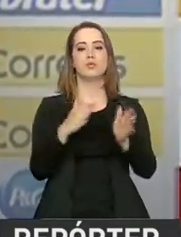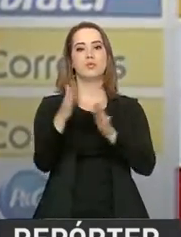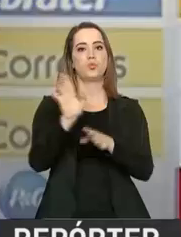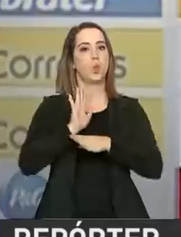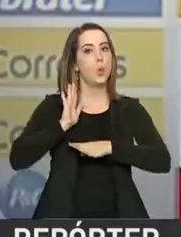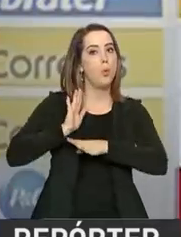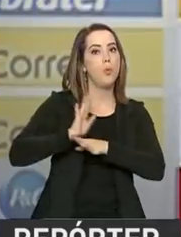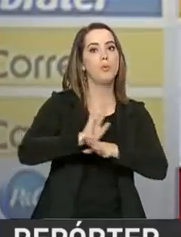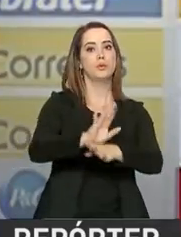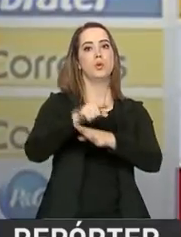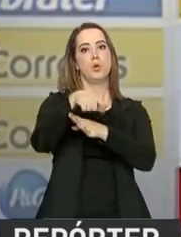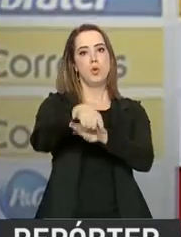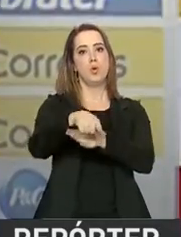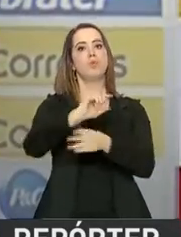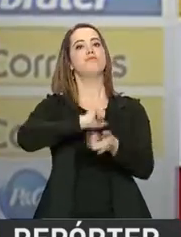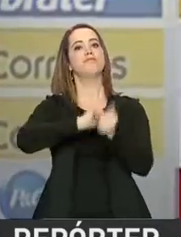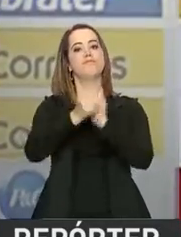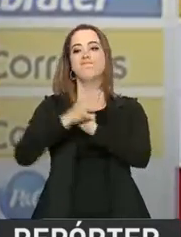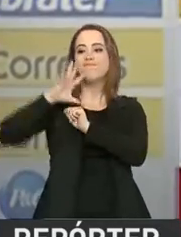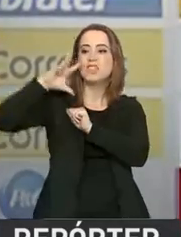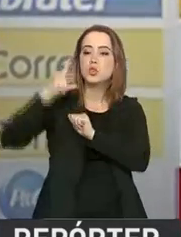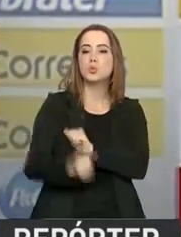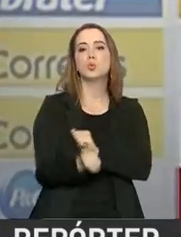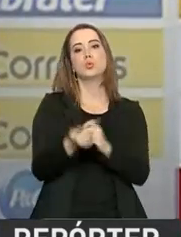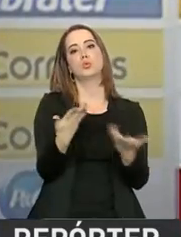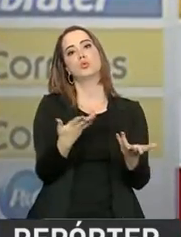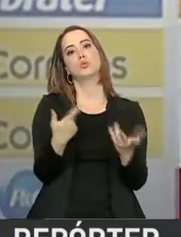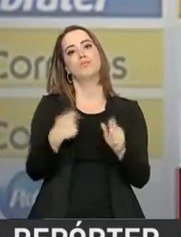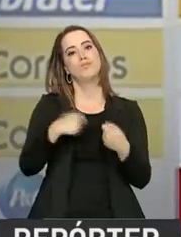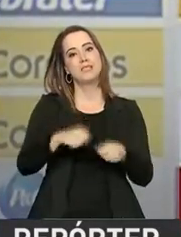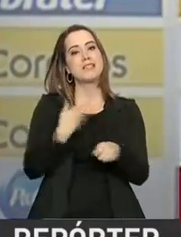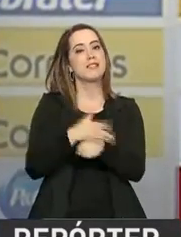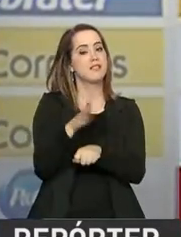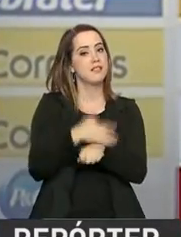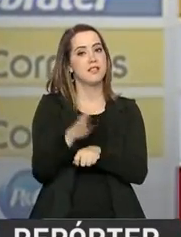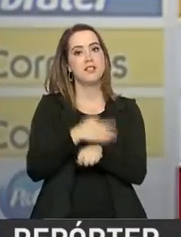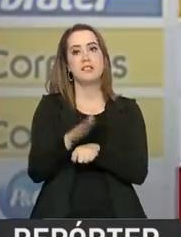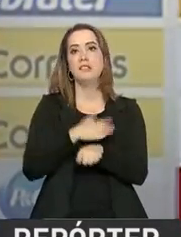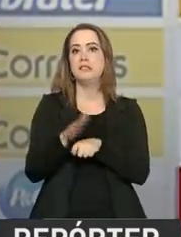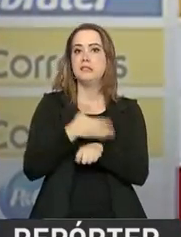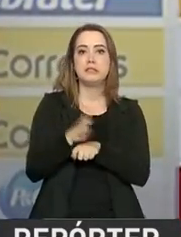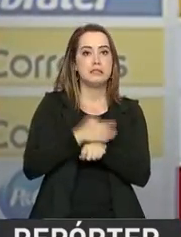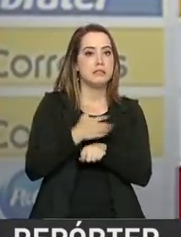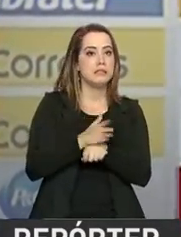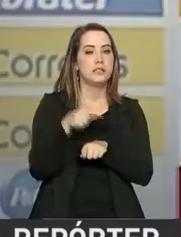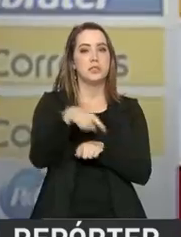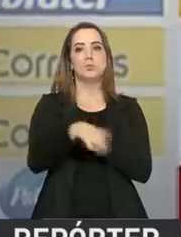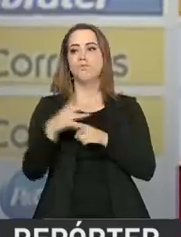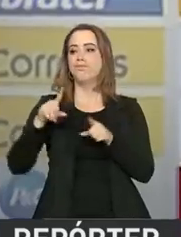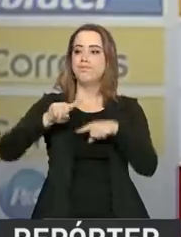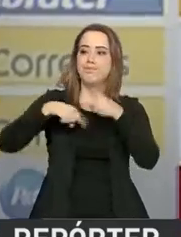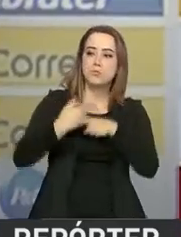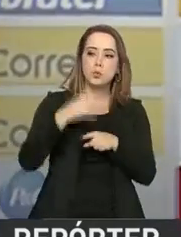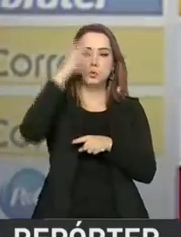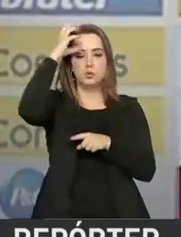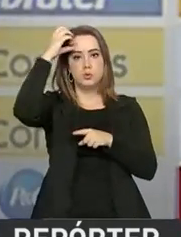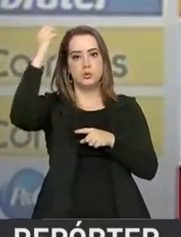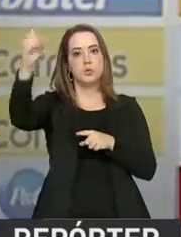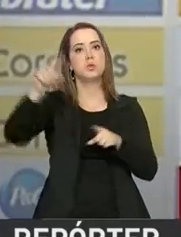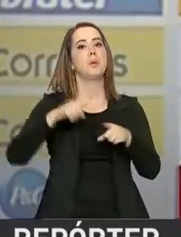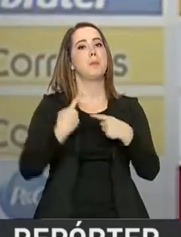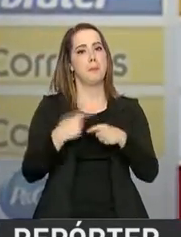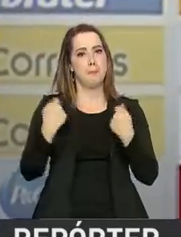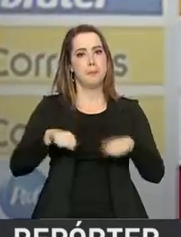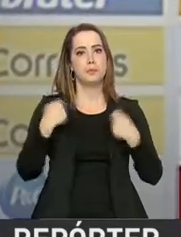apoio para o atleta é tudo né porque você tem que treinar em Alto Nível vi treinar com bons